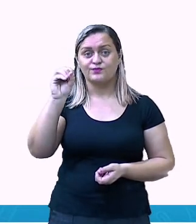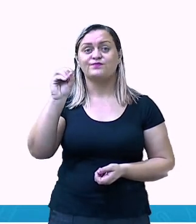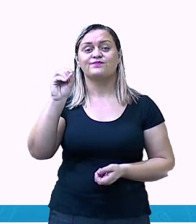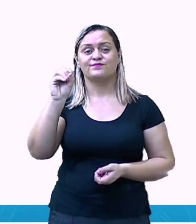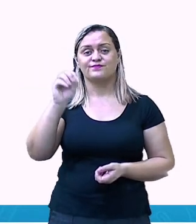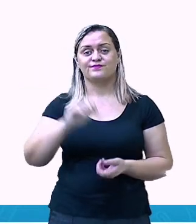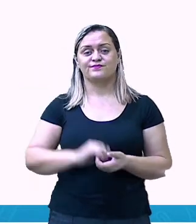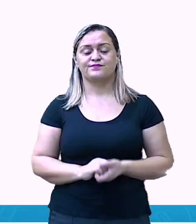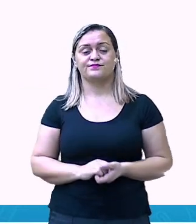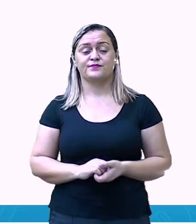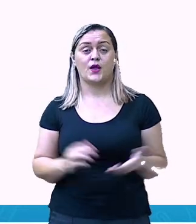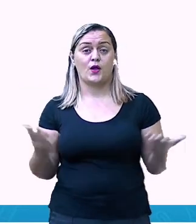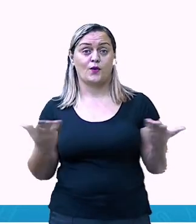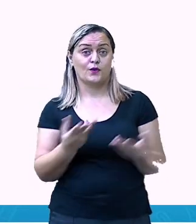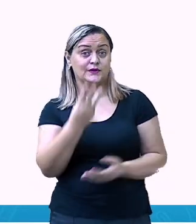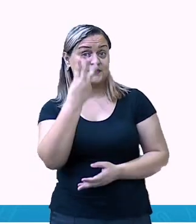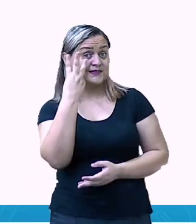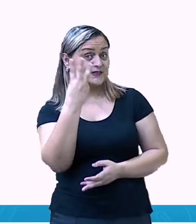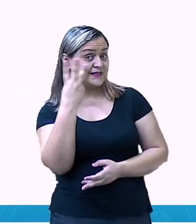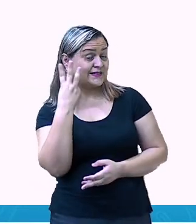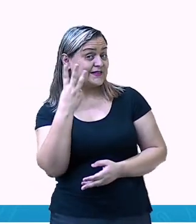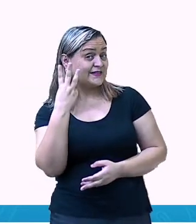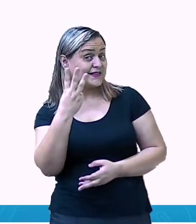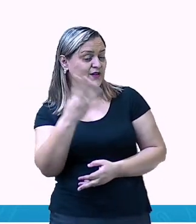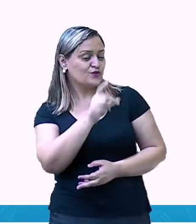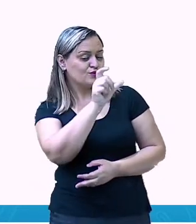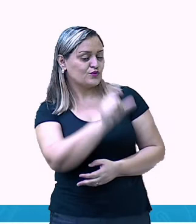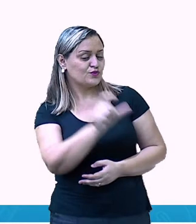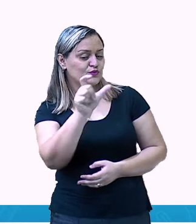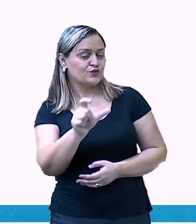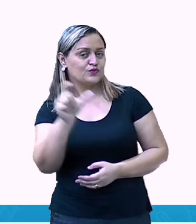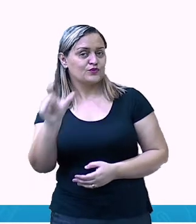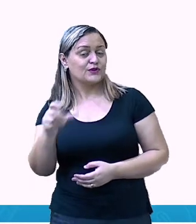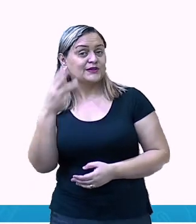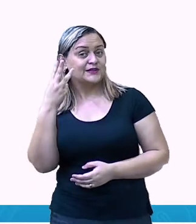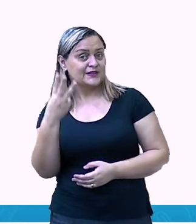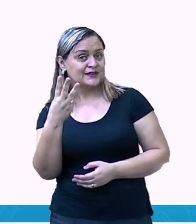Agora eu coloquei 3 sílabas, olha só, 3 pedacinhos.